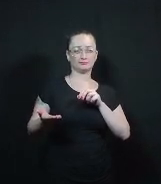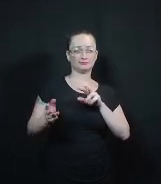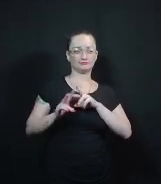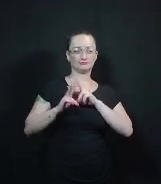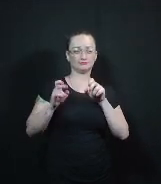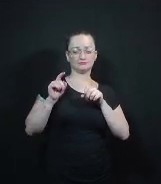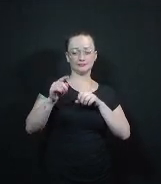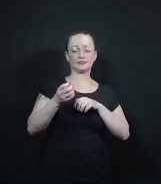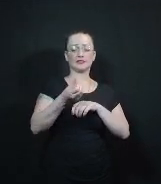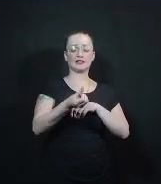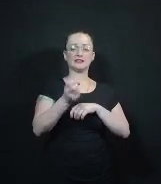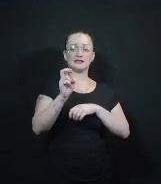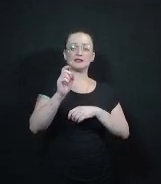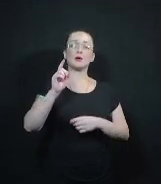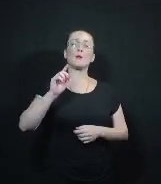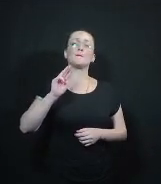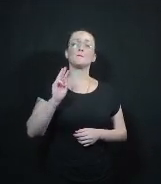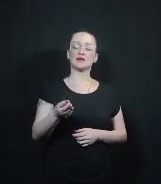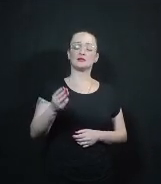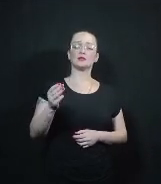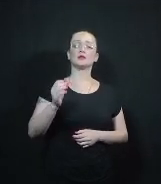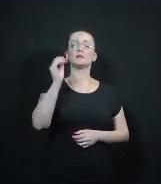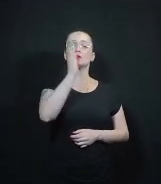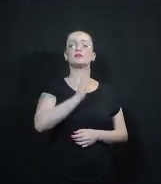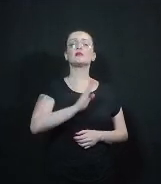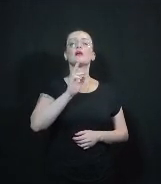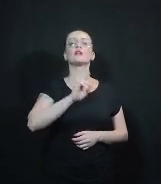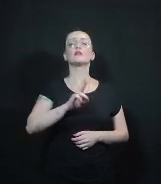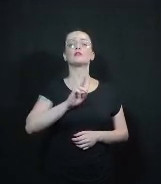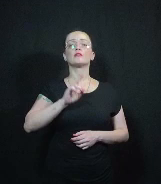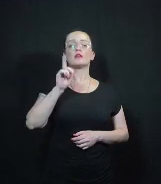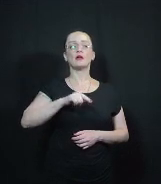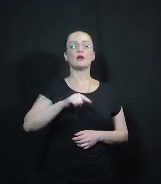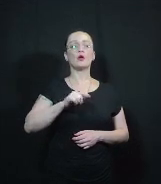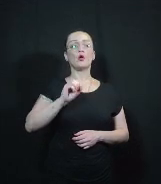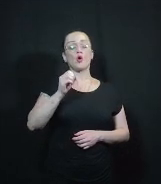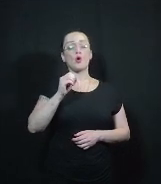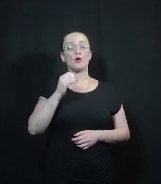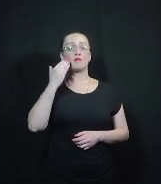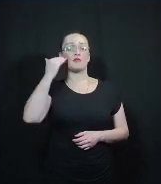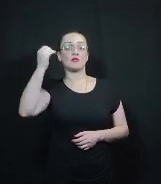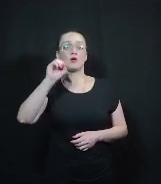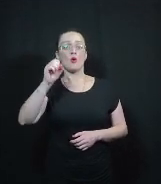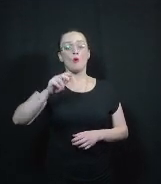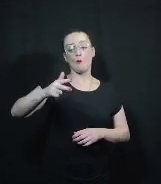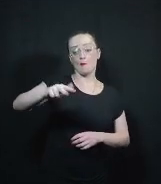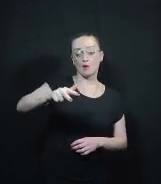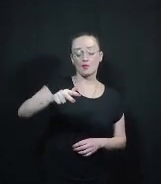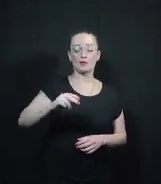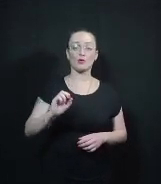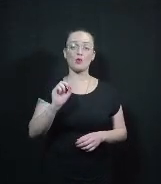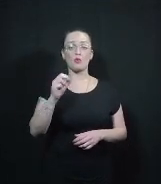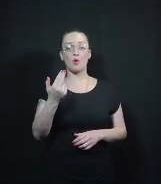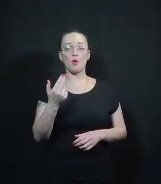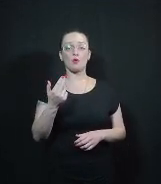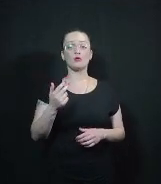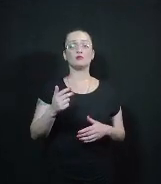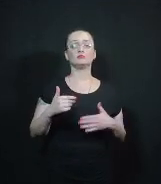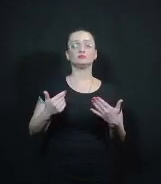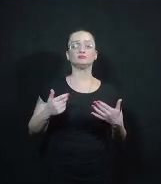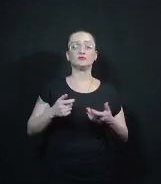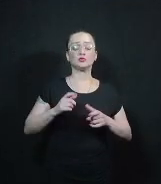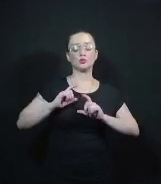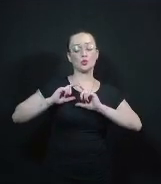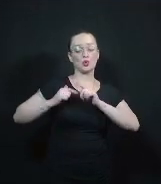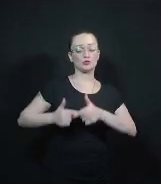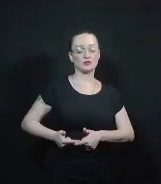esses 65 milhões de brasileiros que são chamados ou de fanáticos, ou de manipuladores, ou de